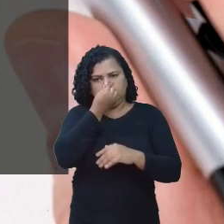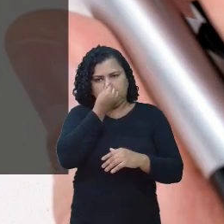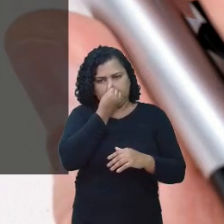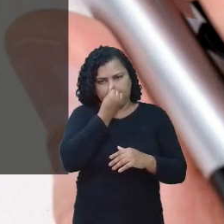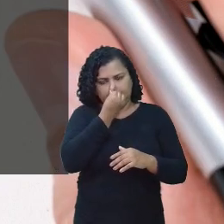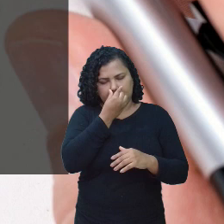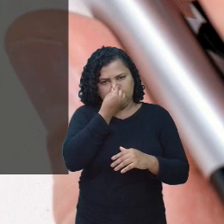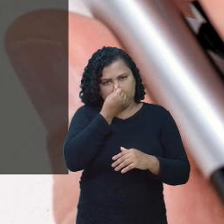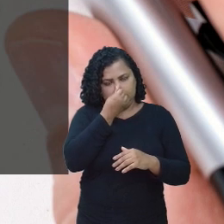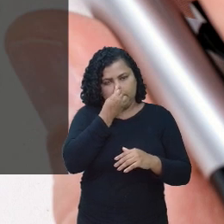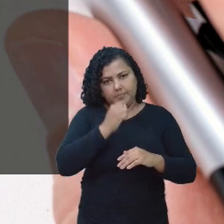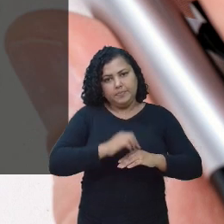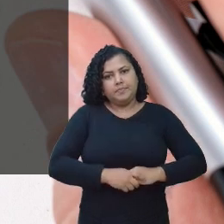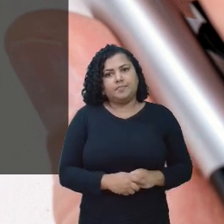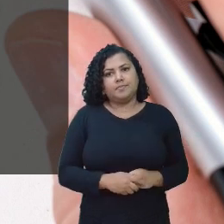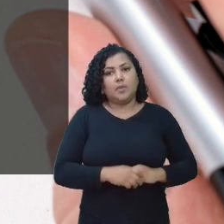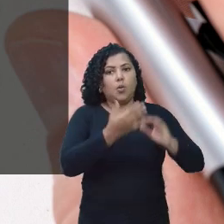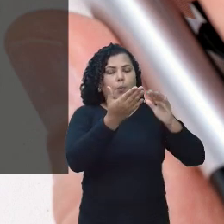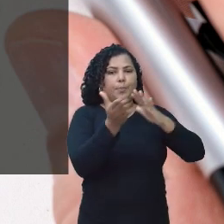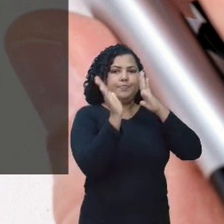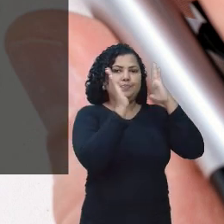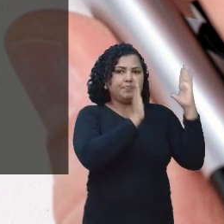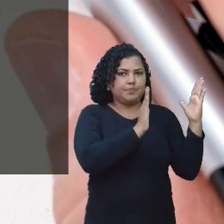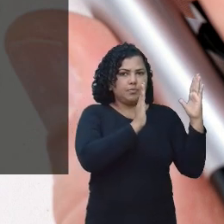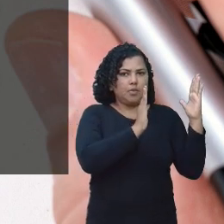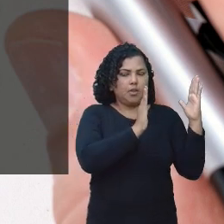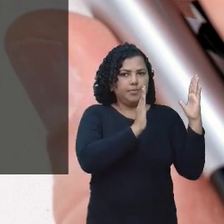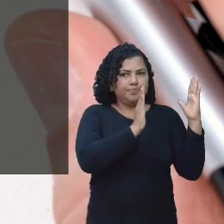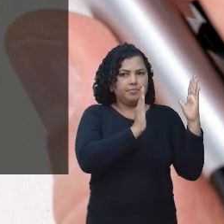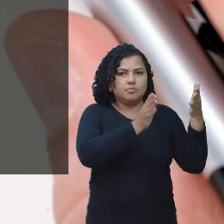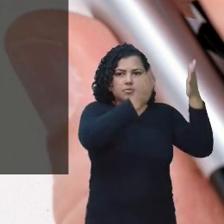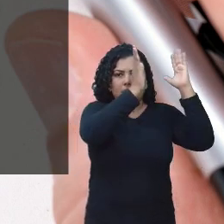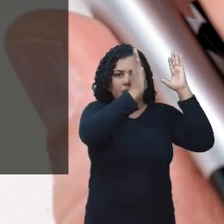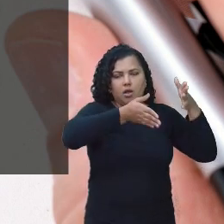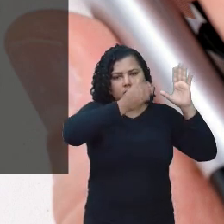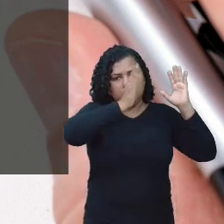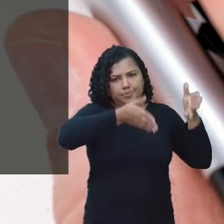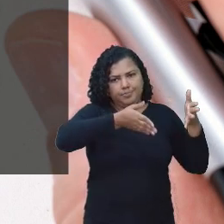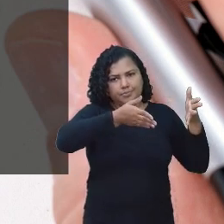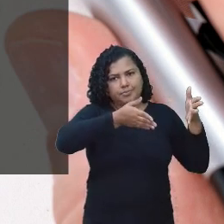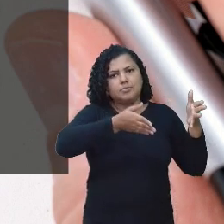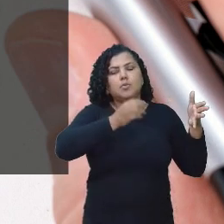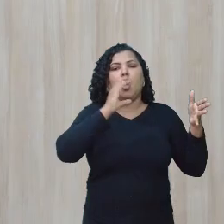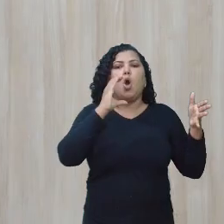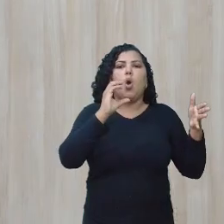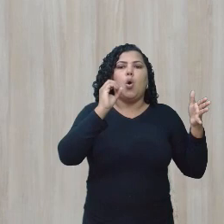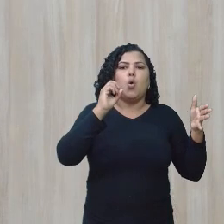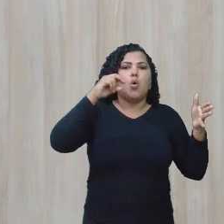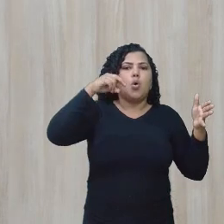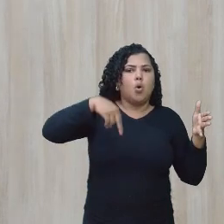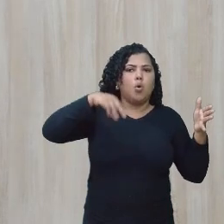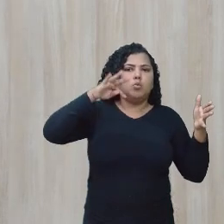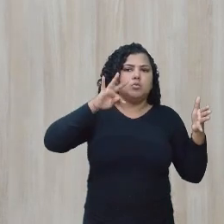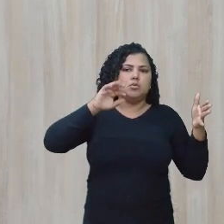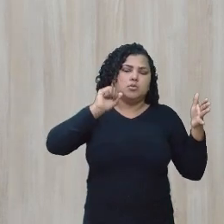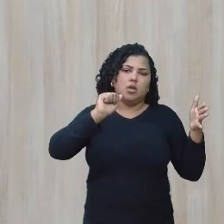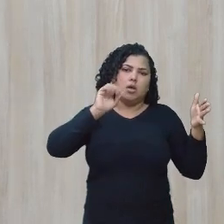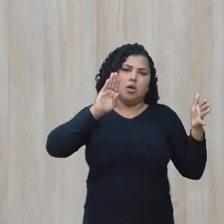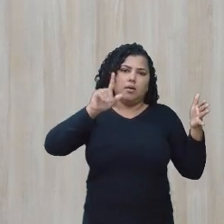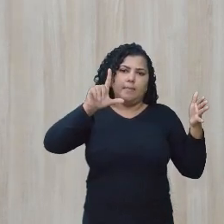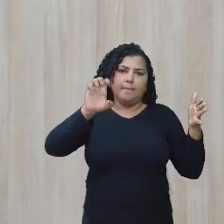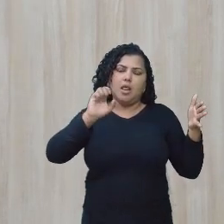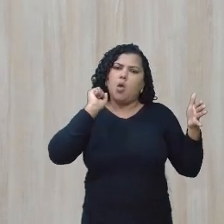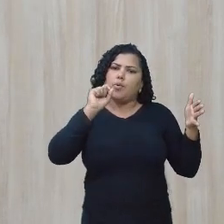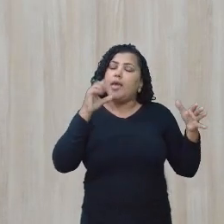Separando um para cada lado, temos o countable nouns e o uncountable nouns. Countable é contável, né? De